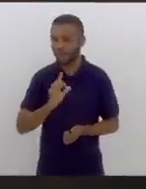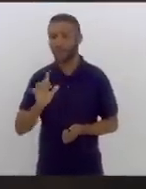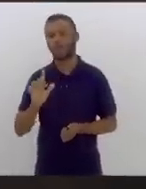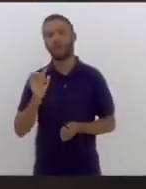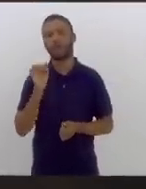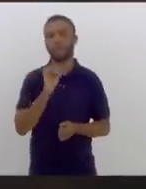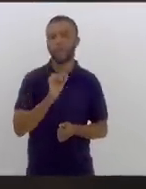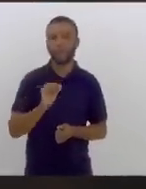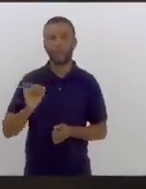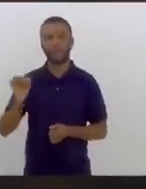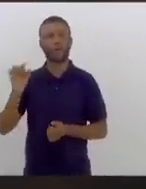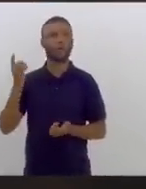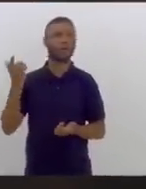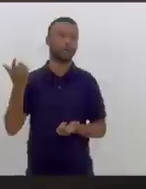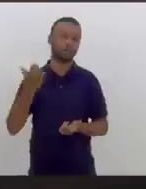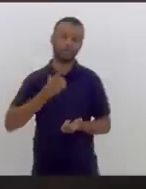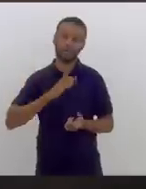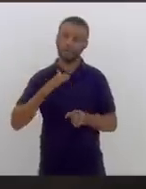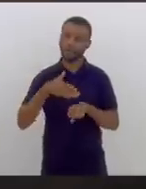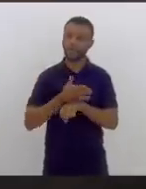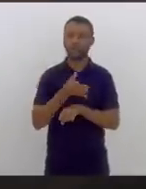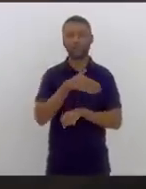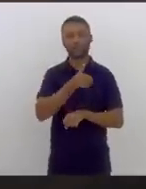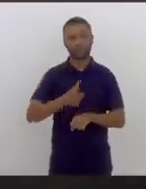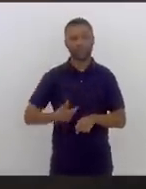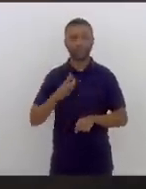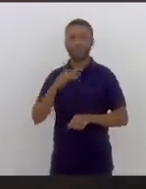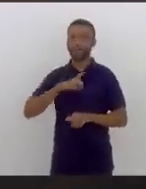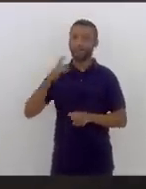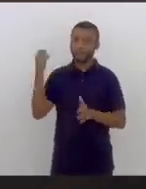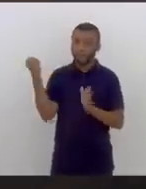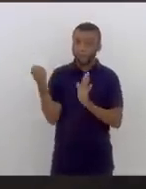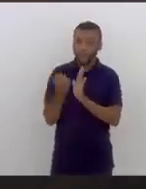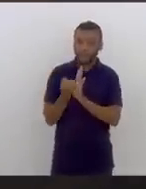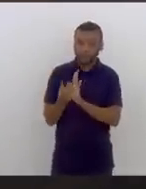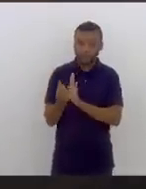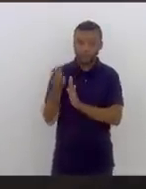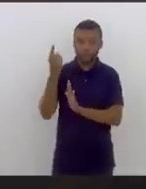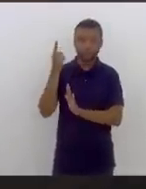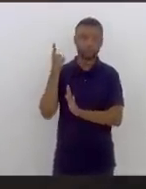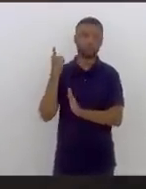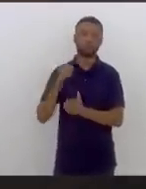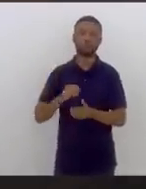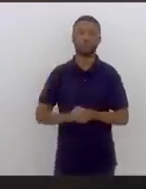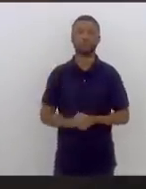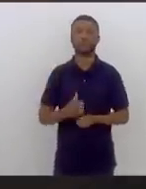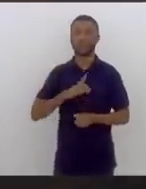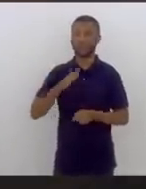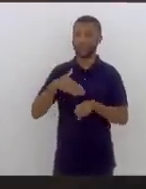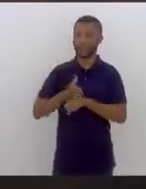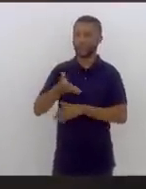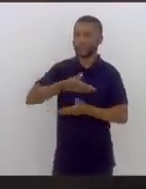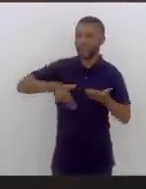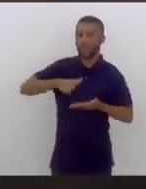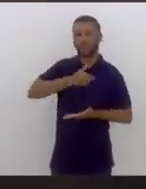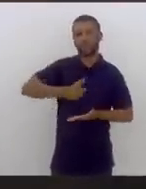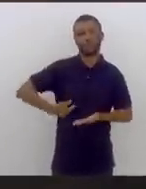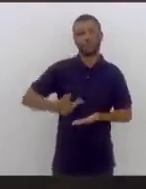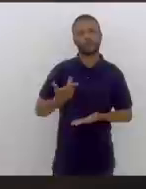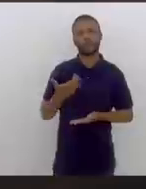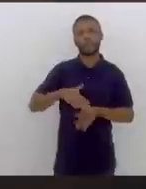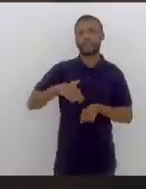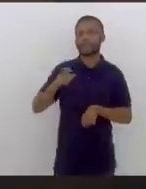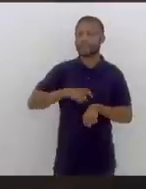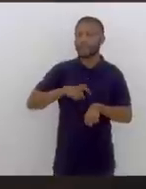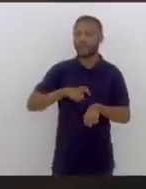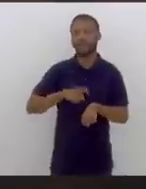acesso ao Governador e já teria marcado isso há muito tempo se eu tivesse acesso ao Governador há mais tempo e depois eu espero ter